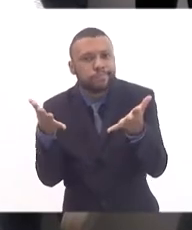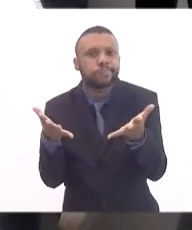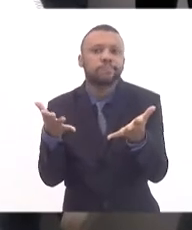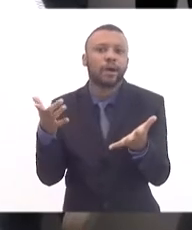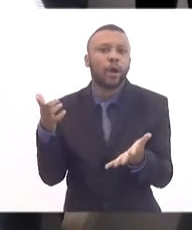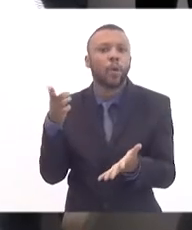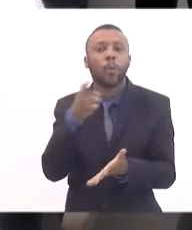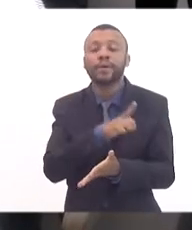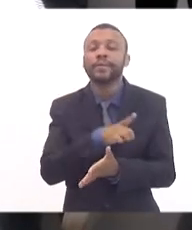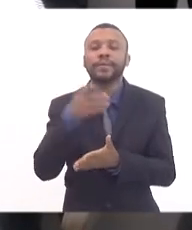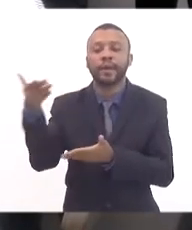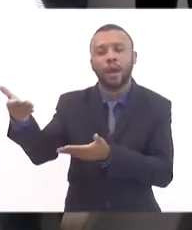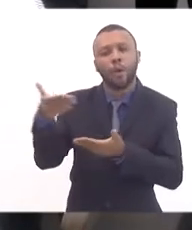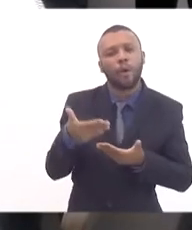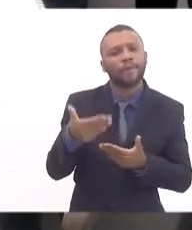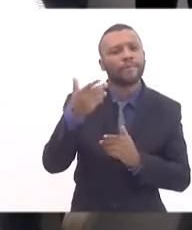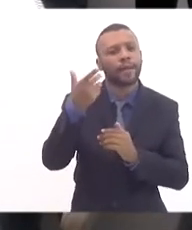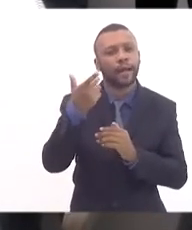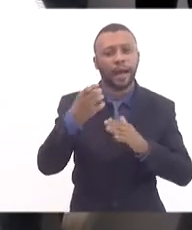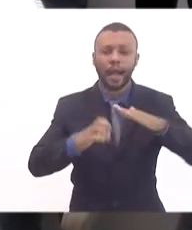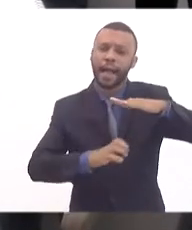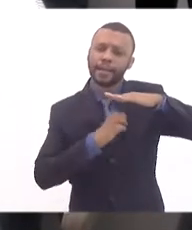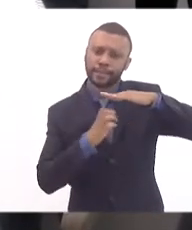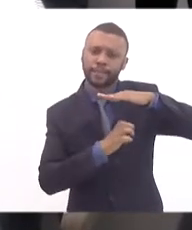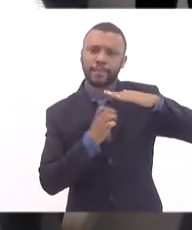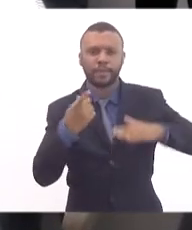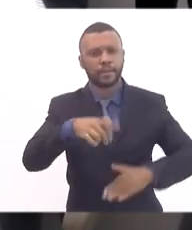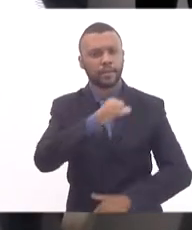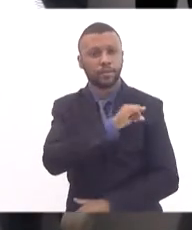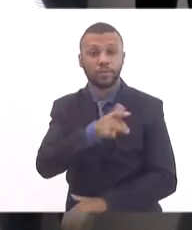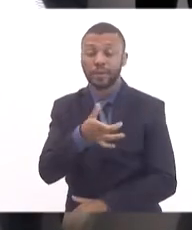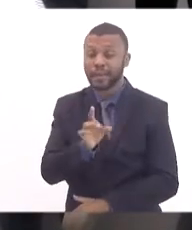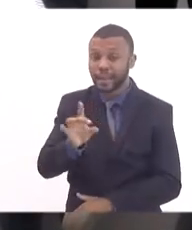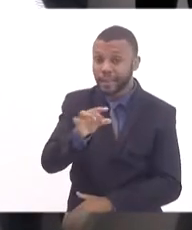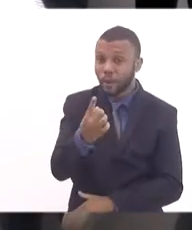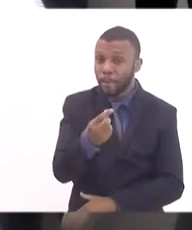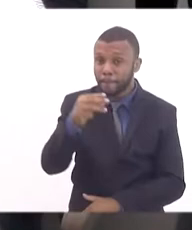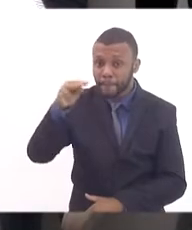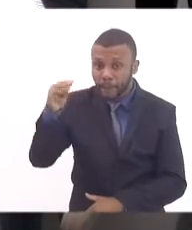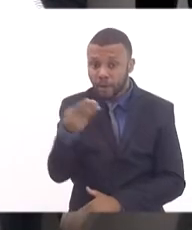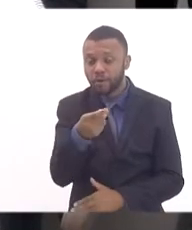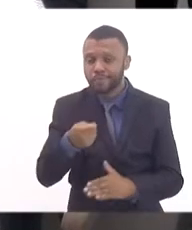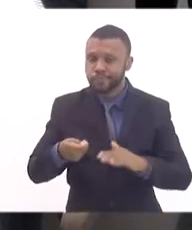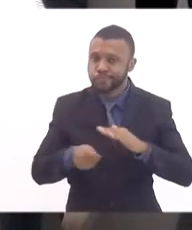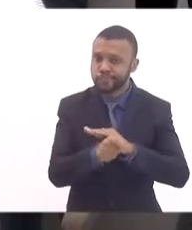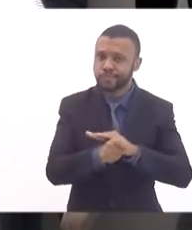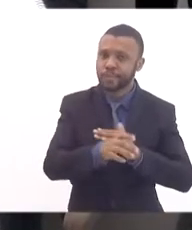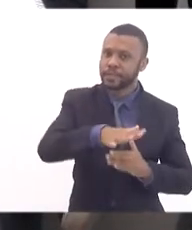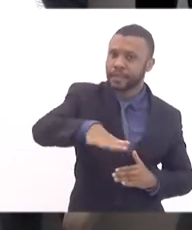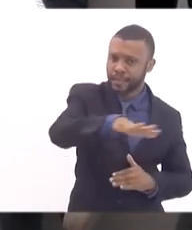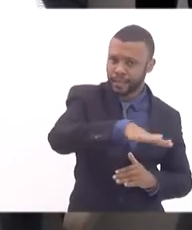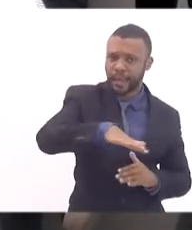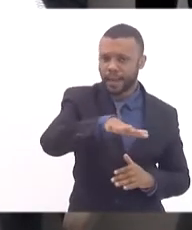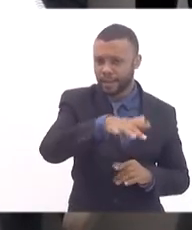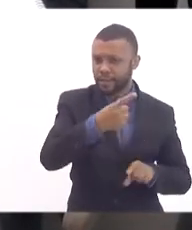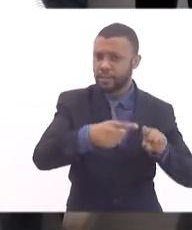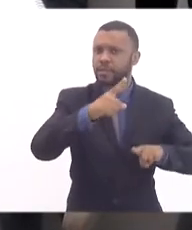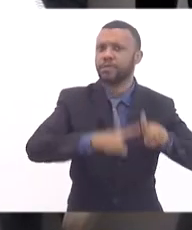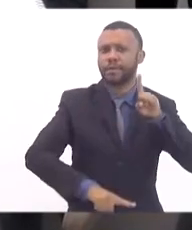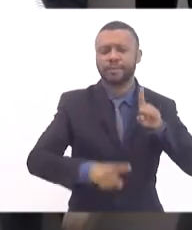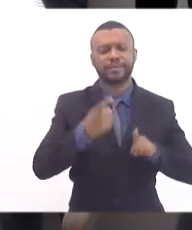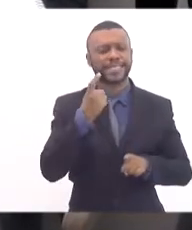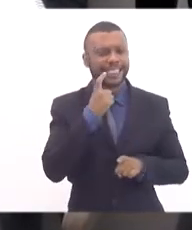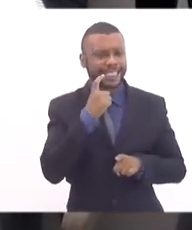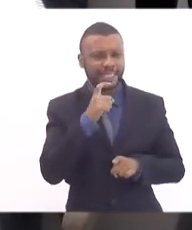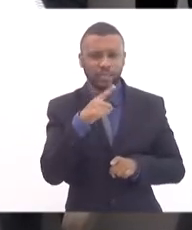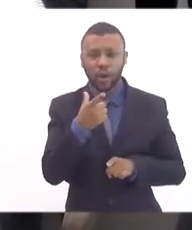de polir e eu posso dizer para você que cada um milhão adicionado na produção da indústria de transformação de plástico geramos